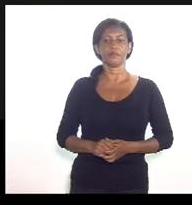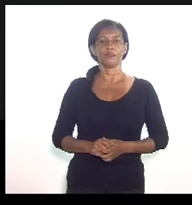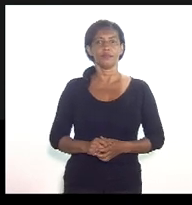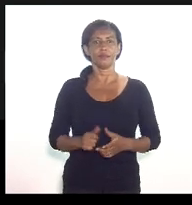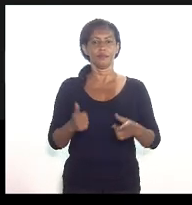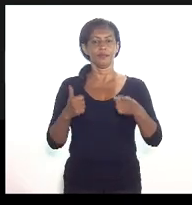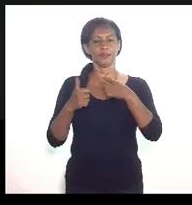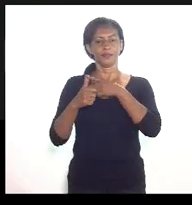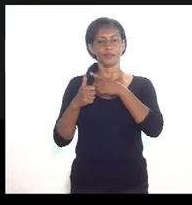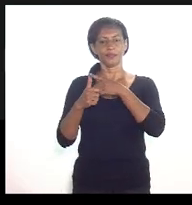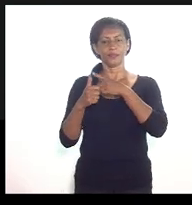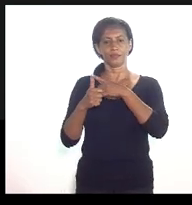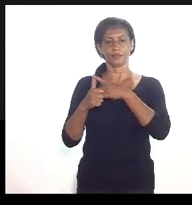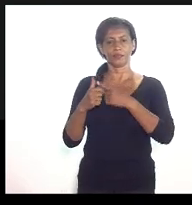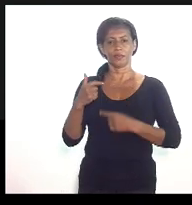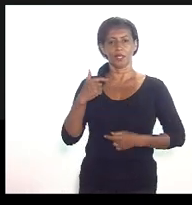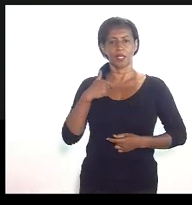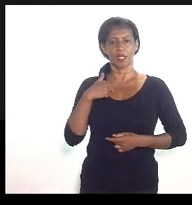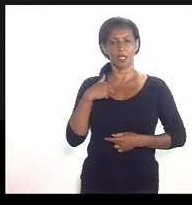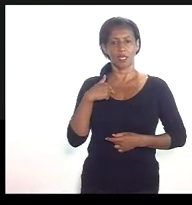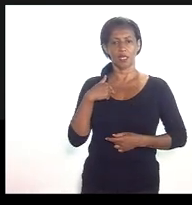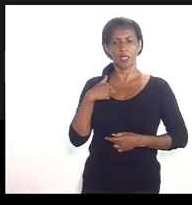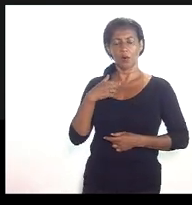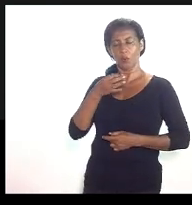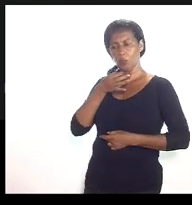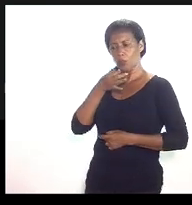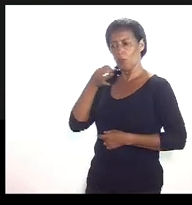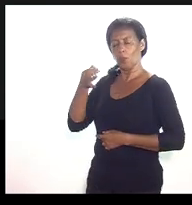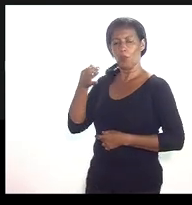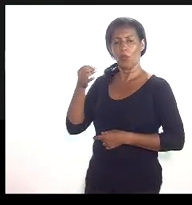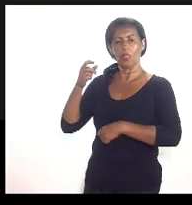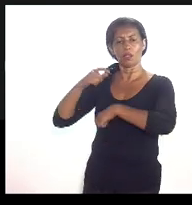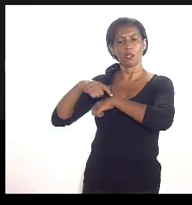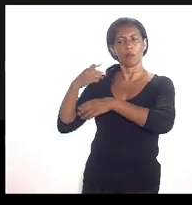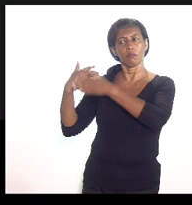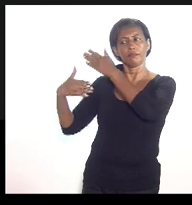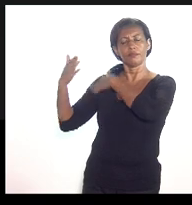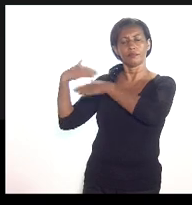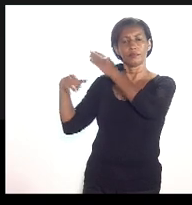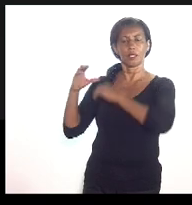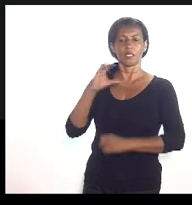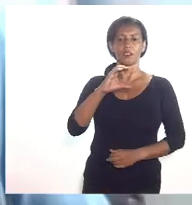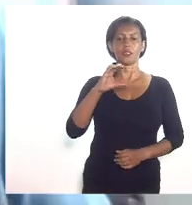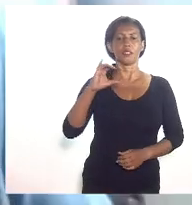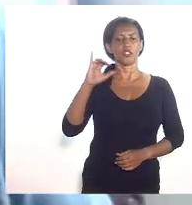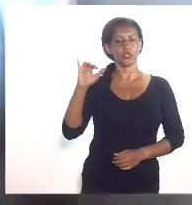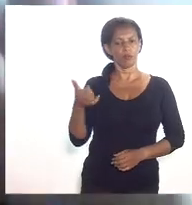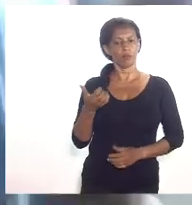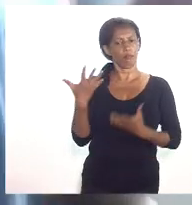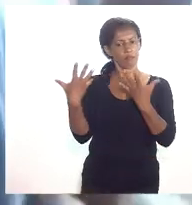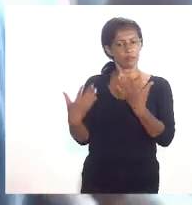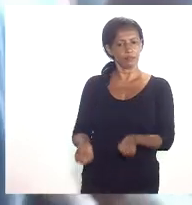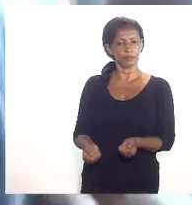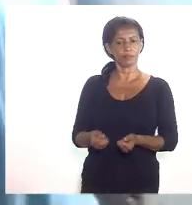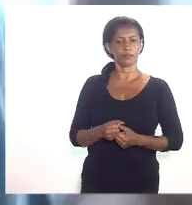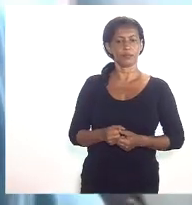seguinte. Eu propus algum tempo atrás, e a CCJ aprovou, que a